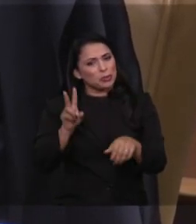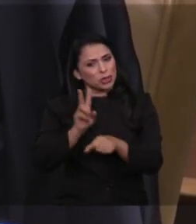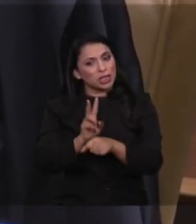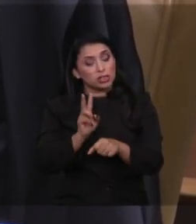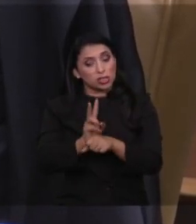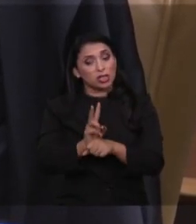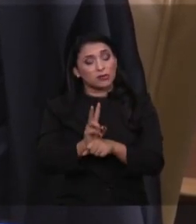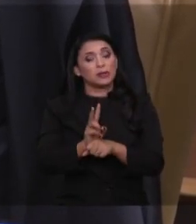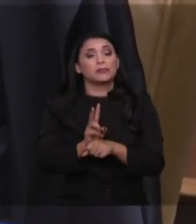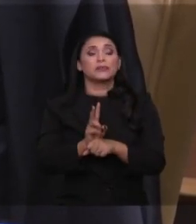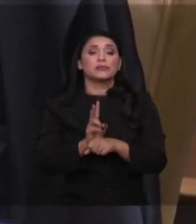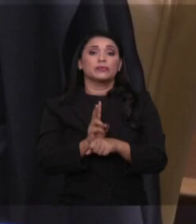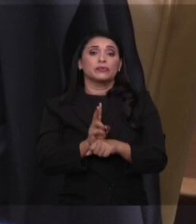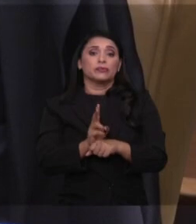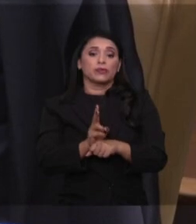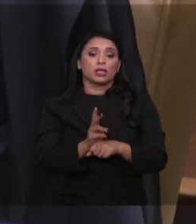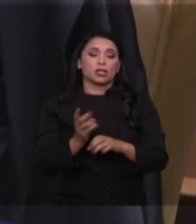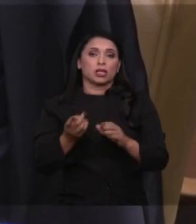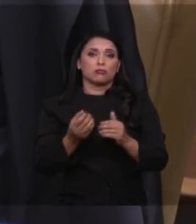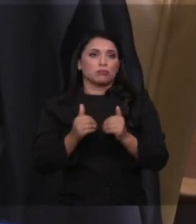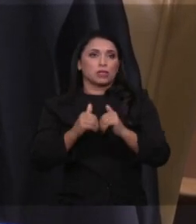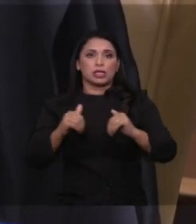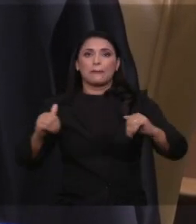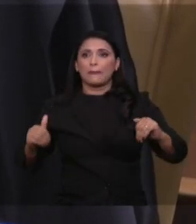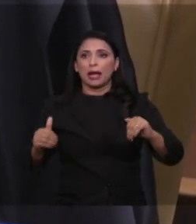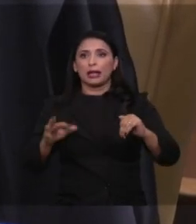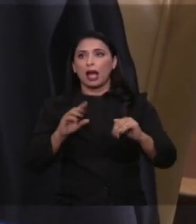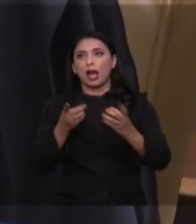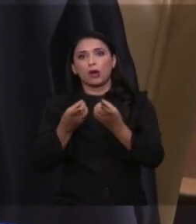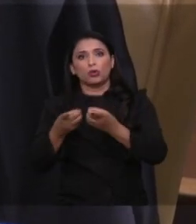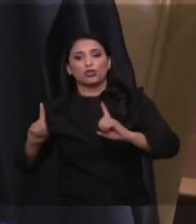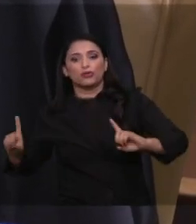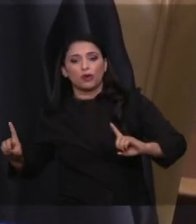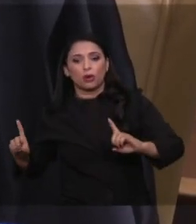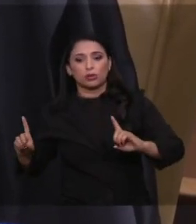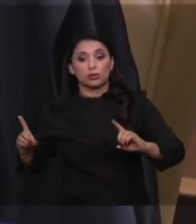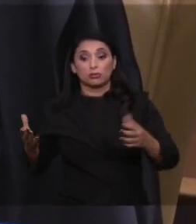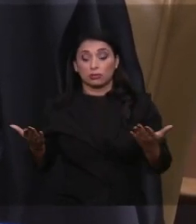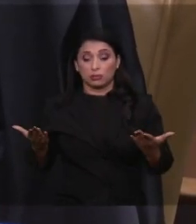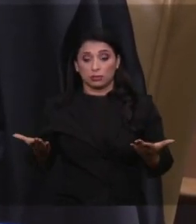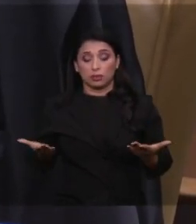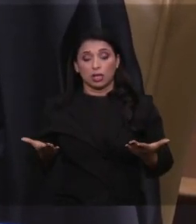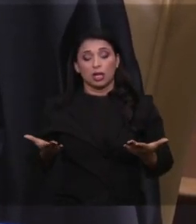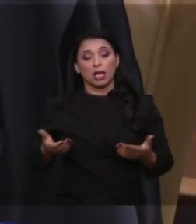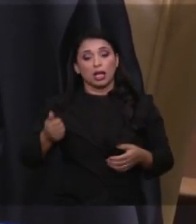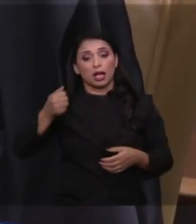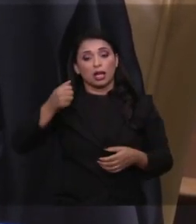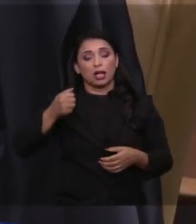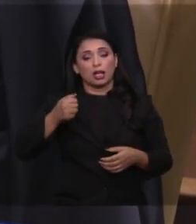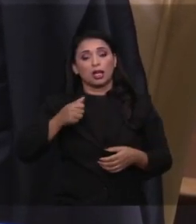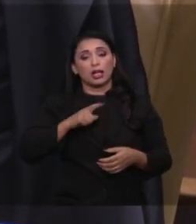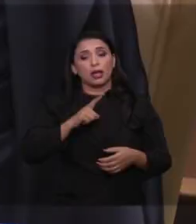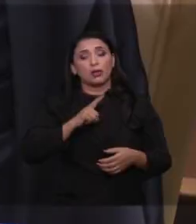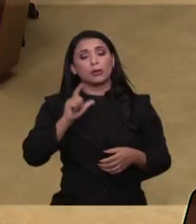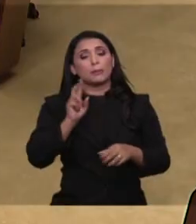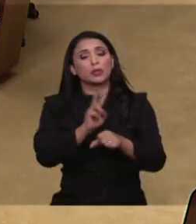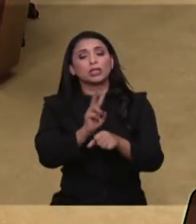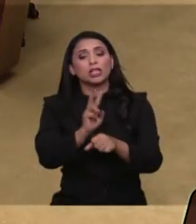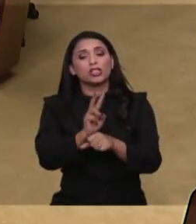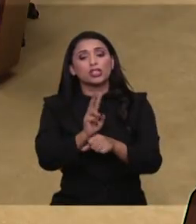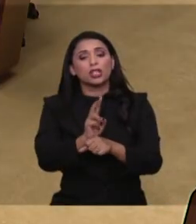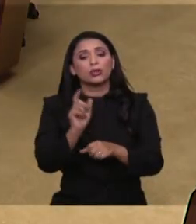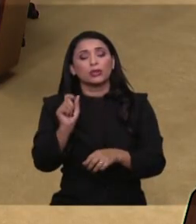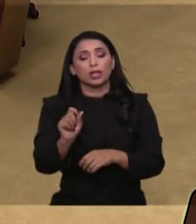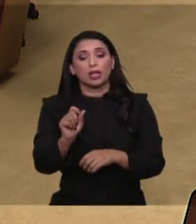protetiva, independentemente de separação ou de divórcio. A interpretação é que diz respeito ao prazo